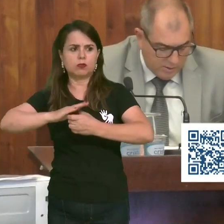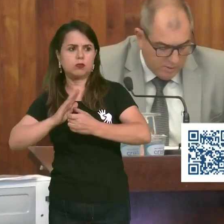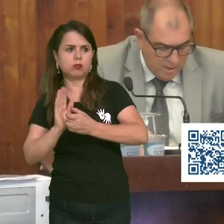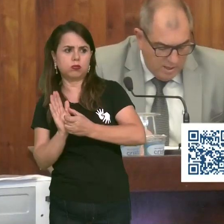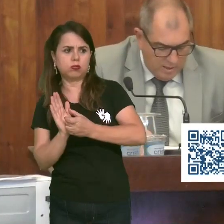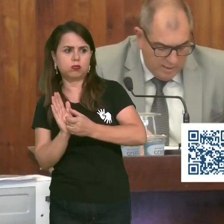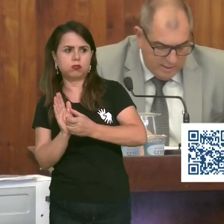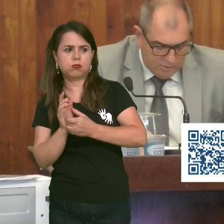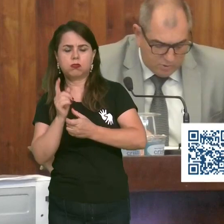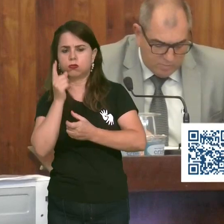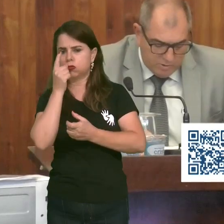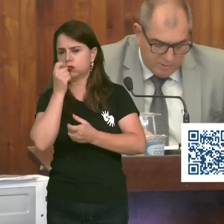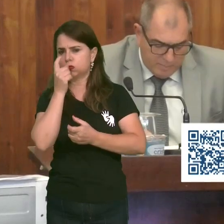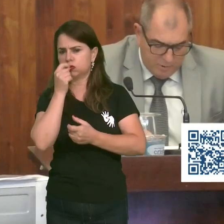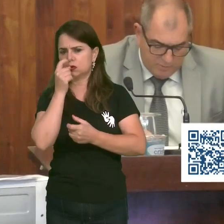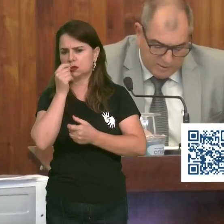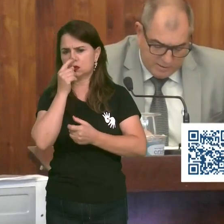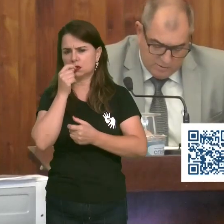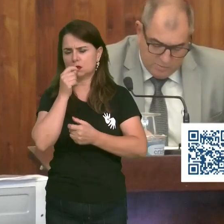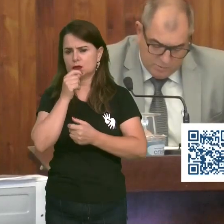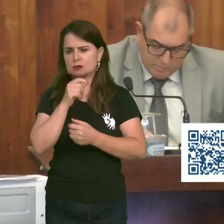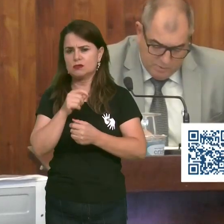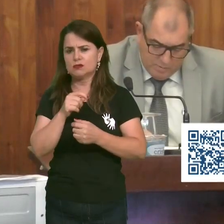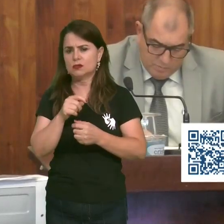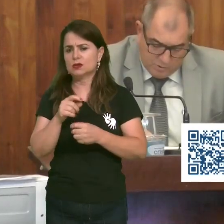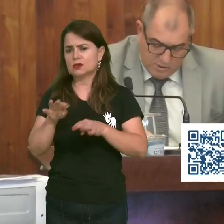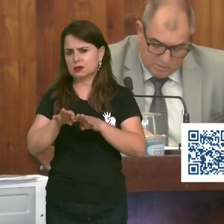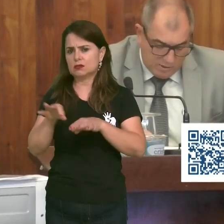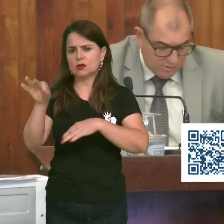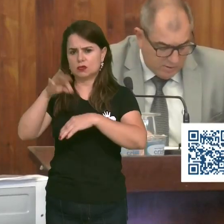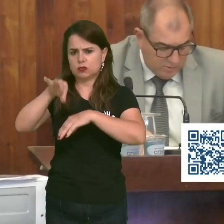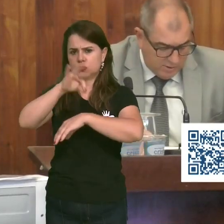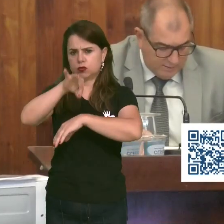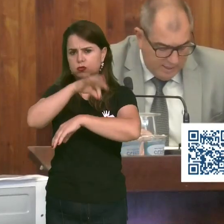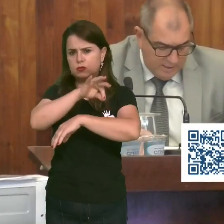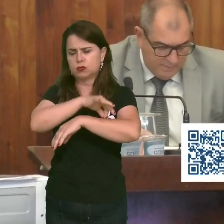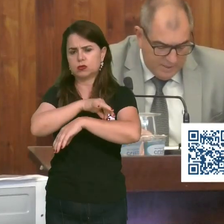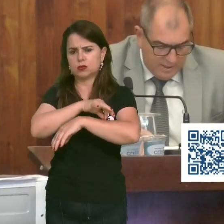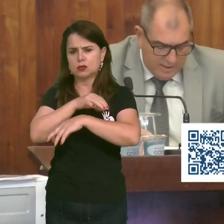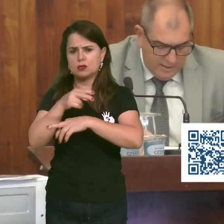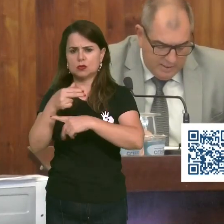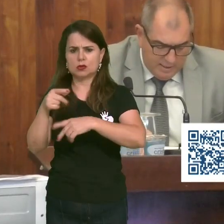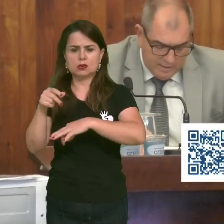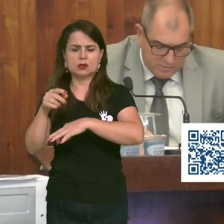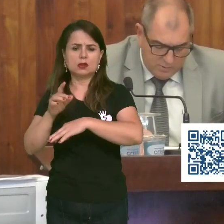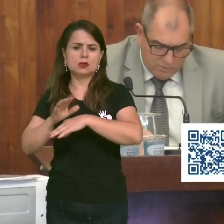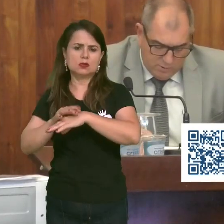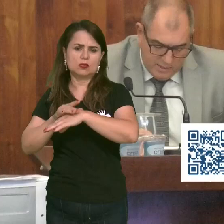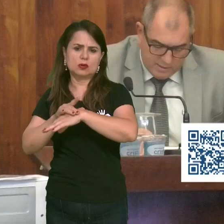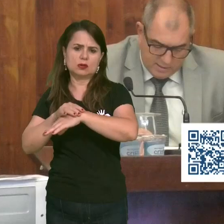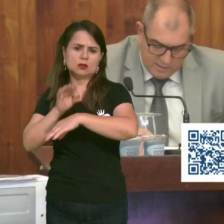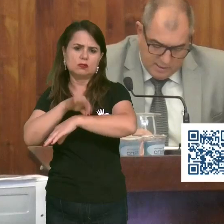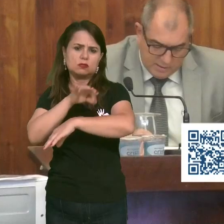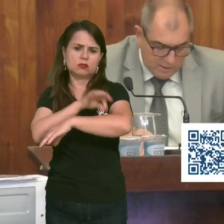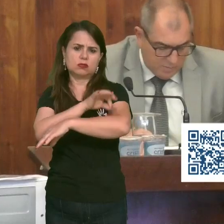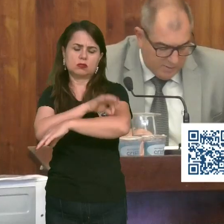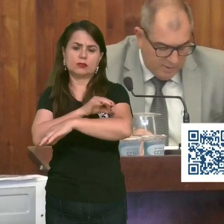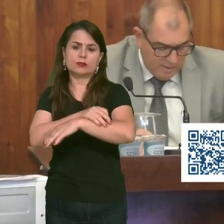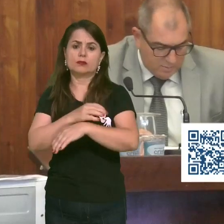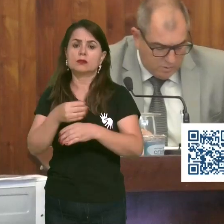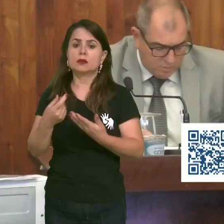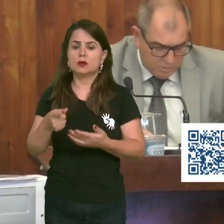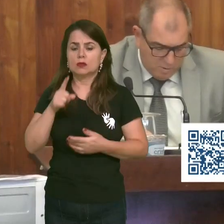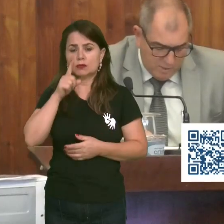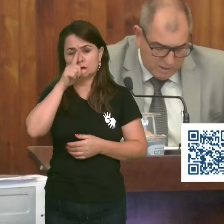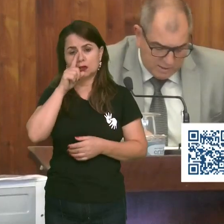causando mau cheiro além de contribuir para a polinização de mosquitos causadores da dengue ainda há risco de ocorrência de acidentes tanto